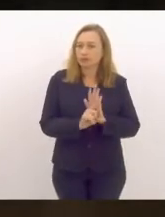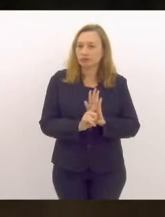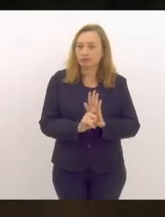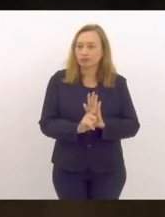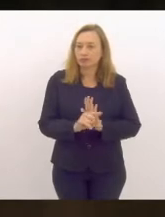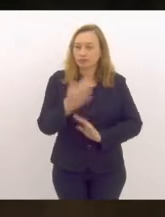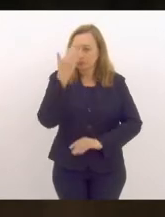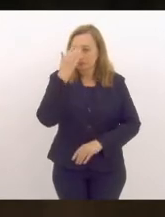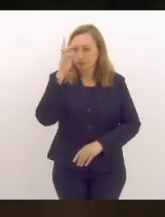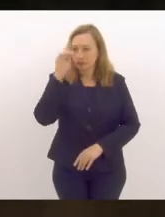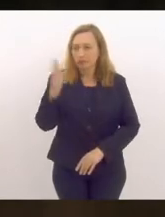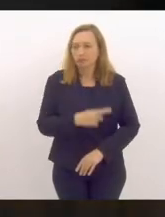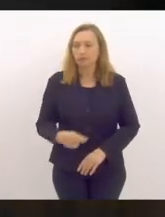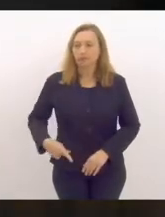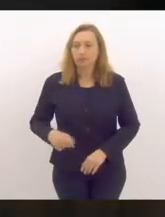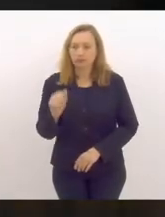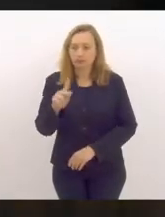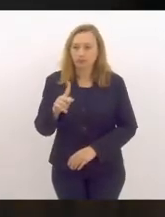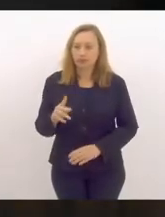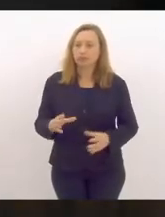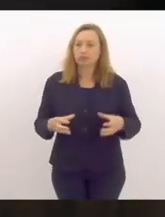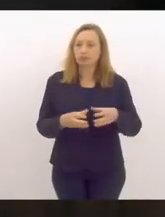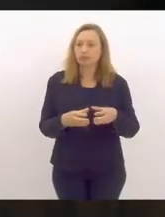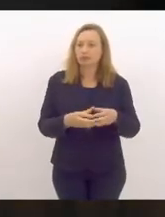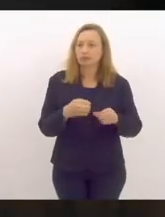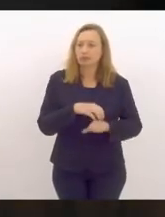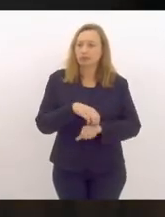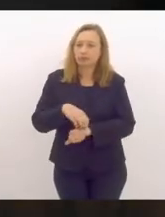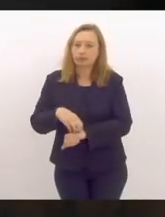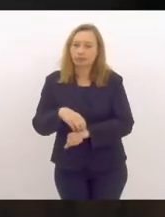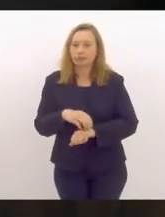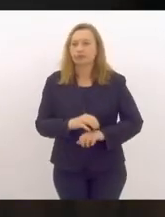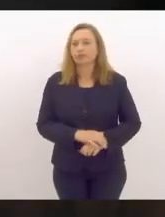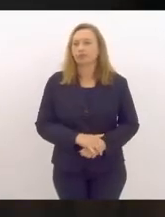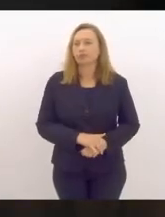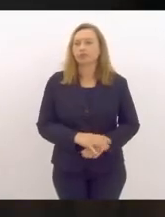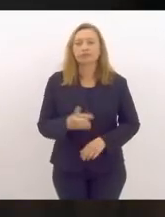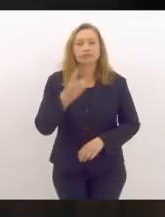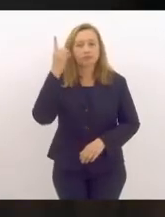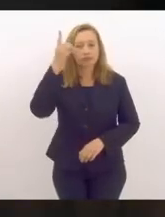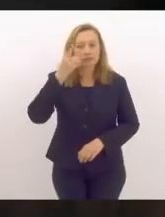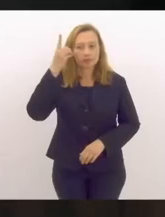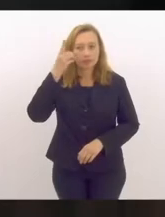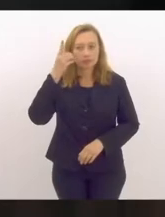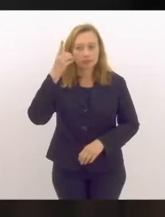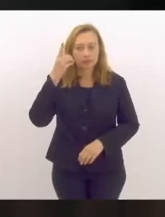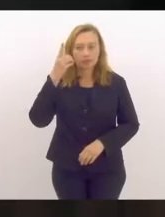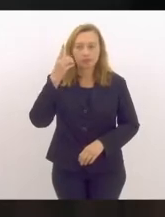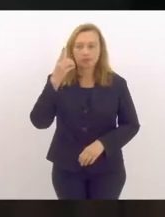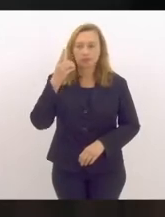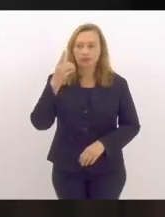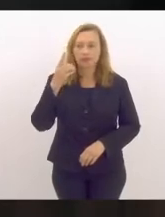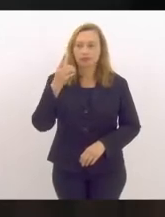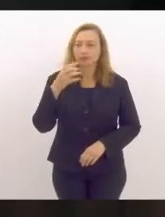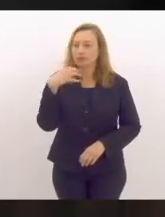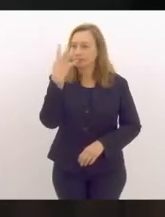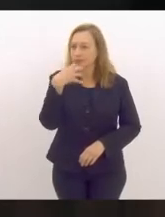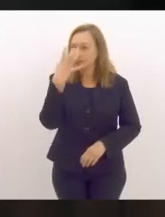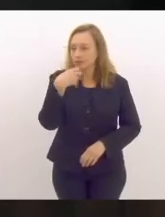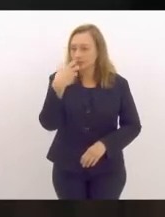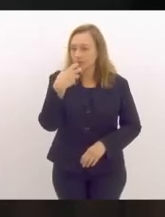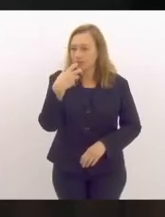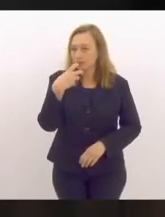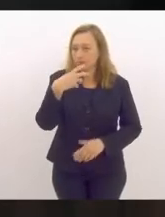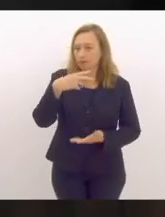Muito obrigado, presidente. Ok. Pela Comissão de Transporte, deputado passista, cantor,